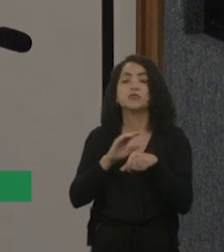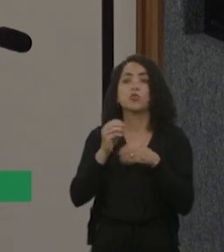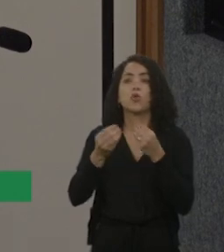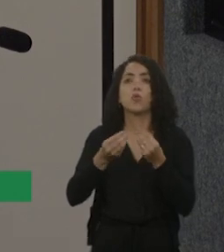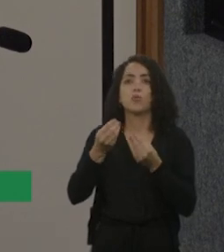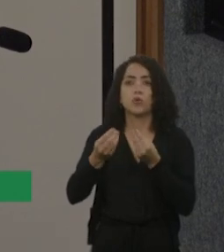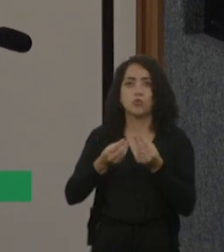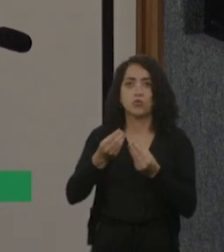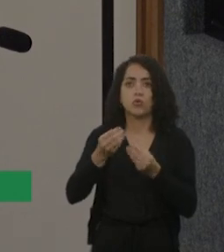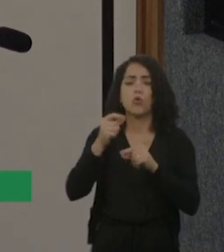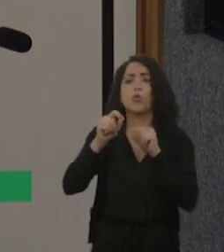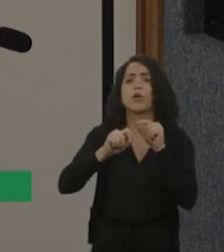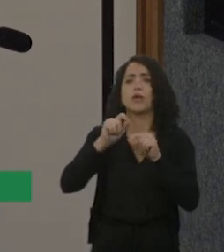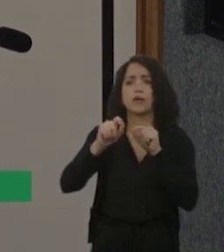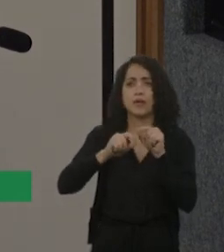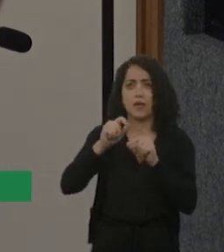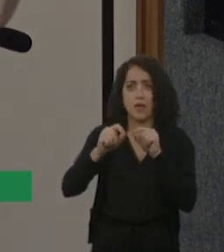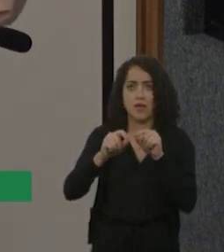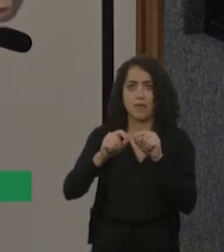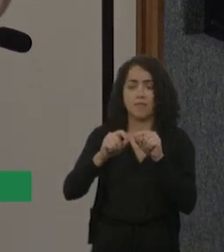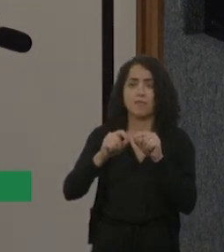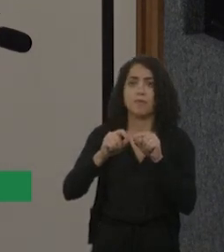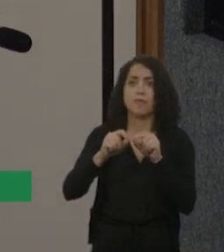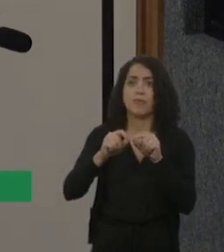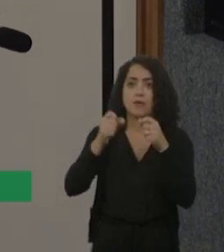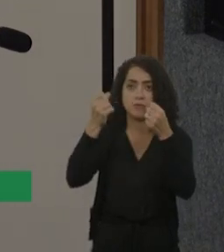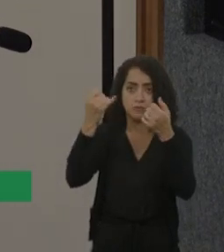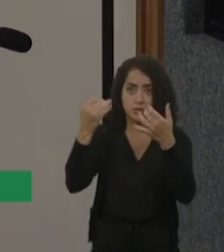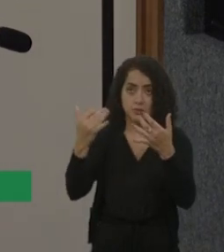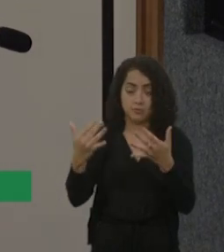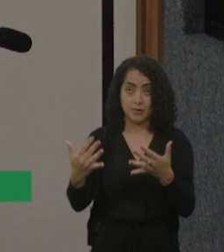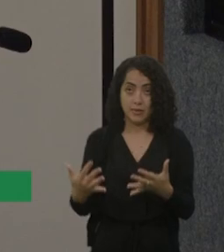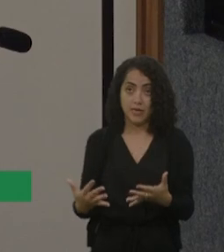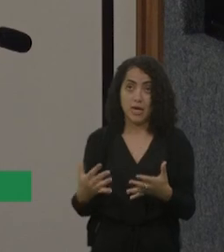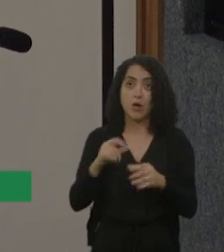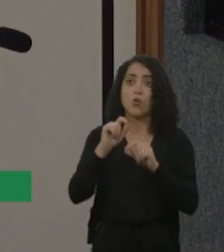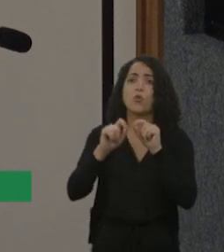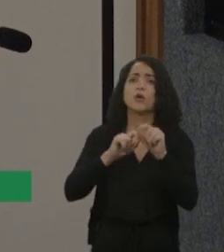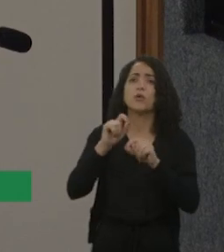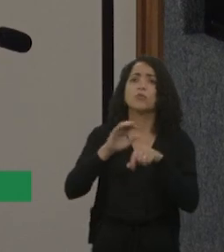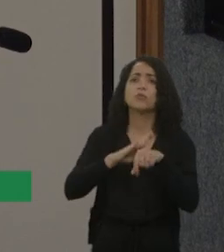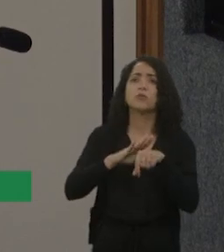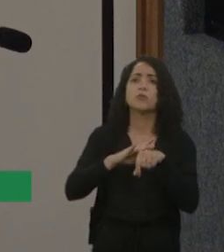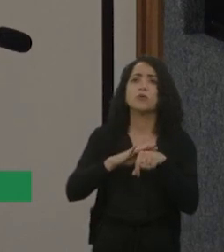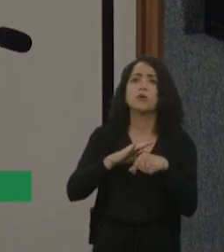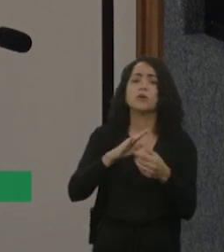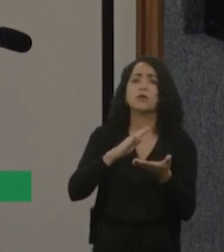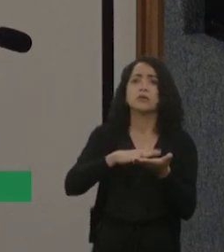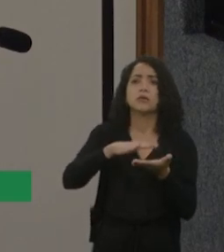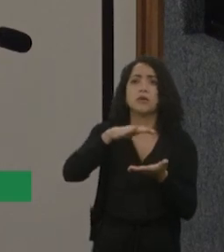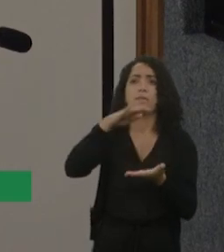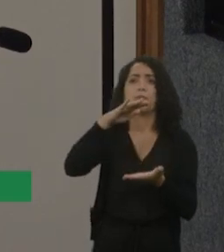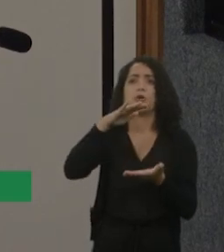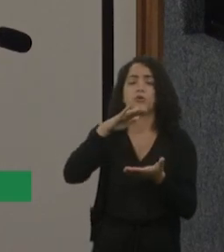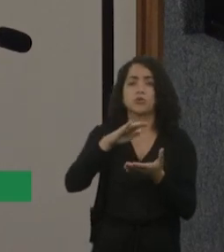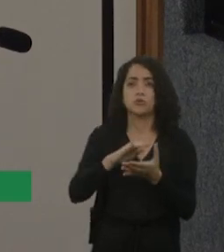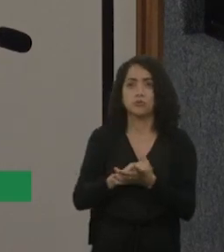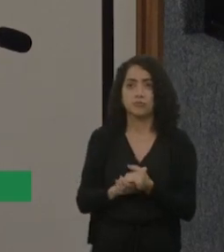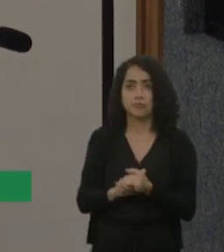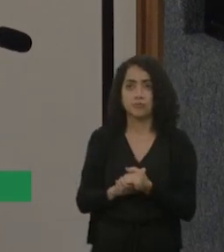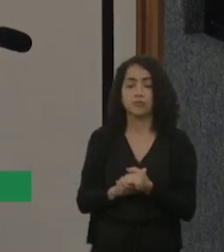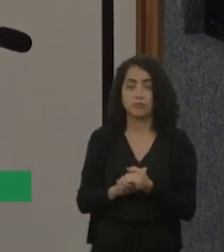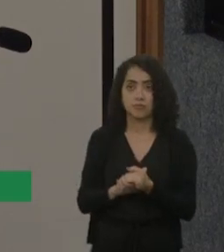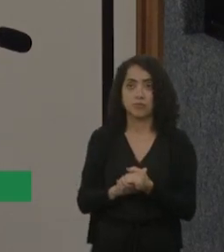O que é isso? Então, vamos traduzir aqui do egípcio para o português, né? O que é uma doença de depósito lisossomal? Então, a doença de